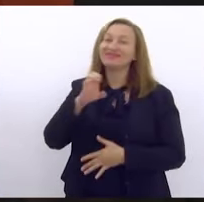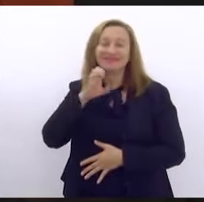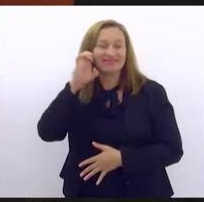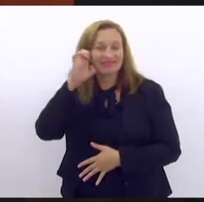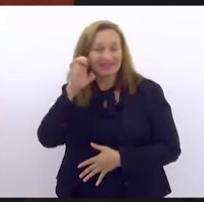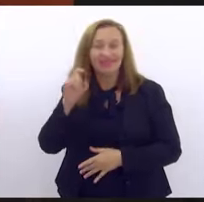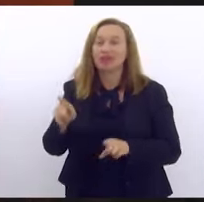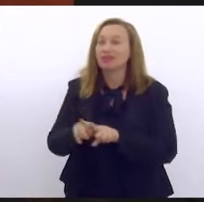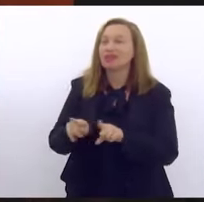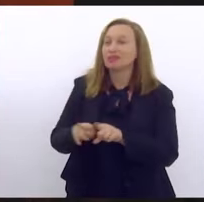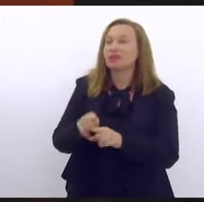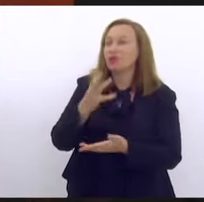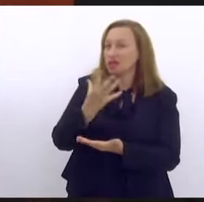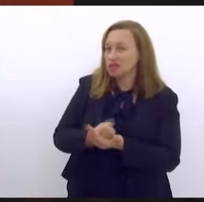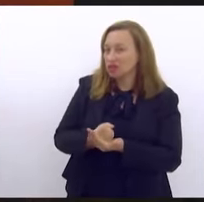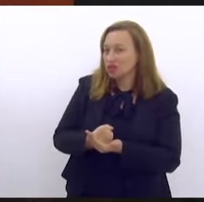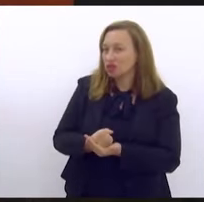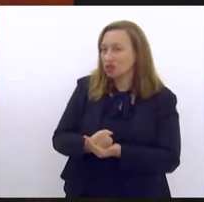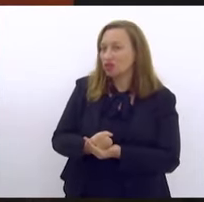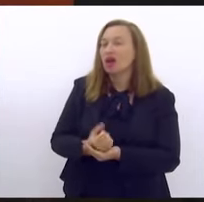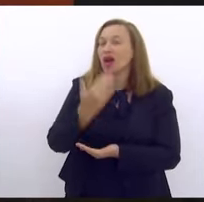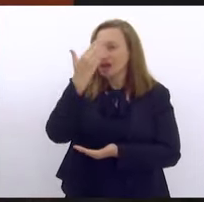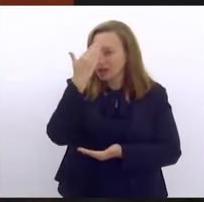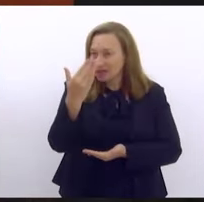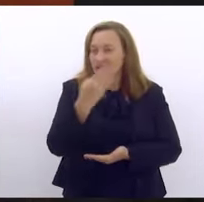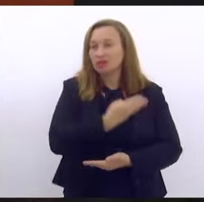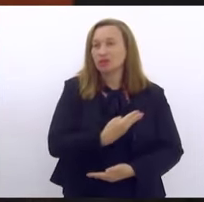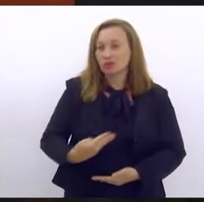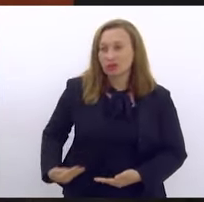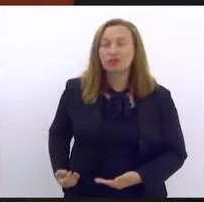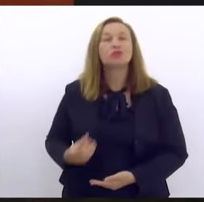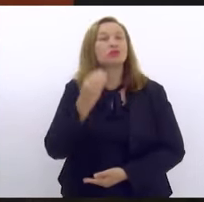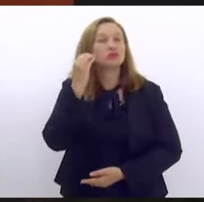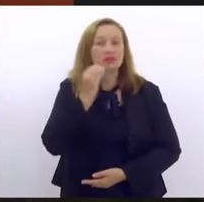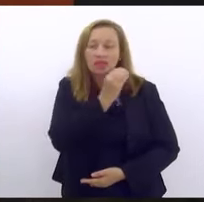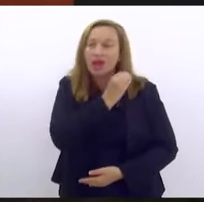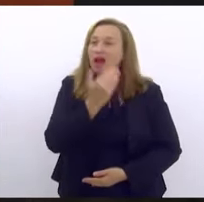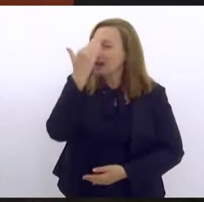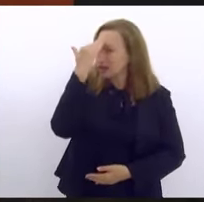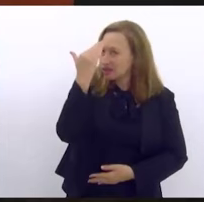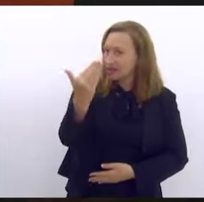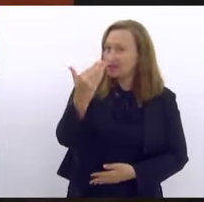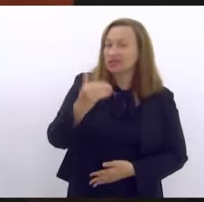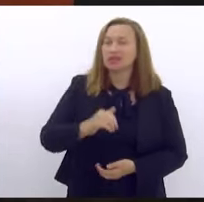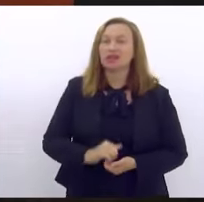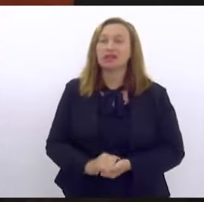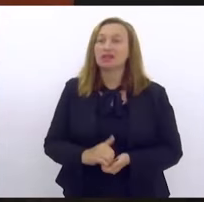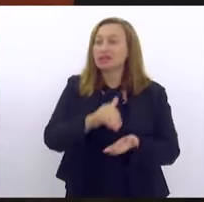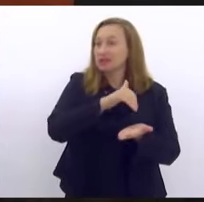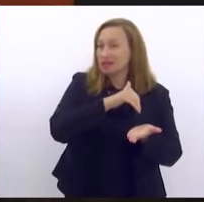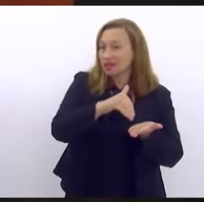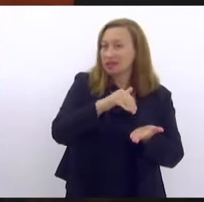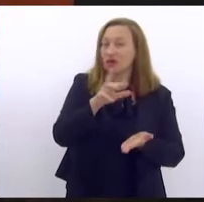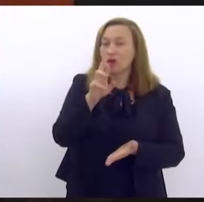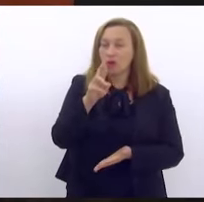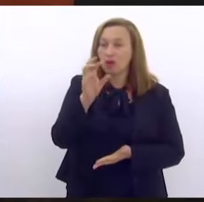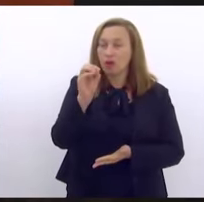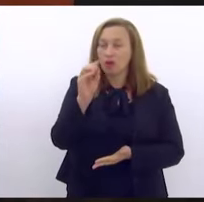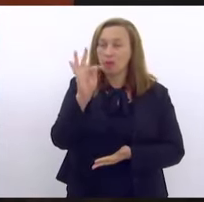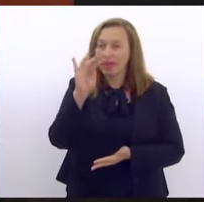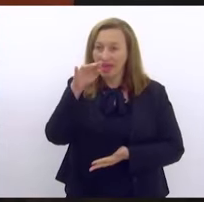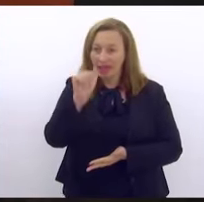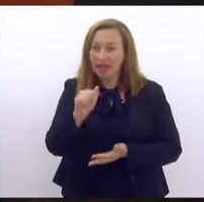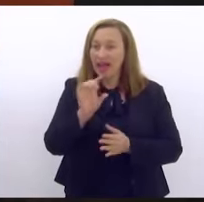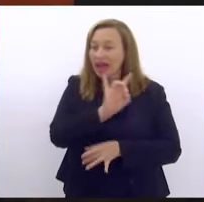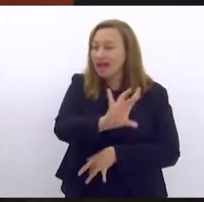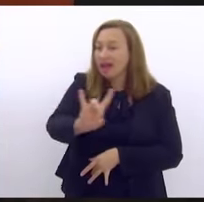fazer um registro aqui também, agradecer ao governador Cláudio Castro, agradecer a nossa querida secretária Roberta, cada parlamentar,